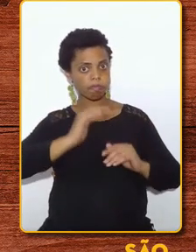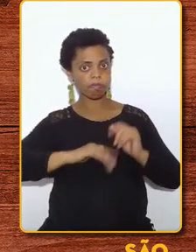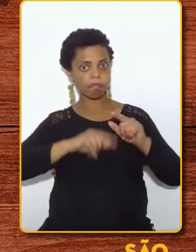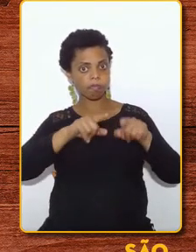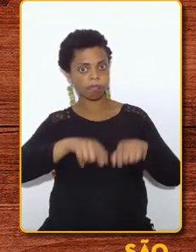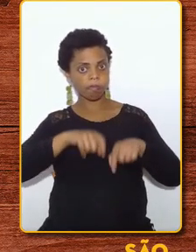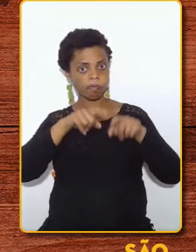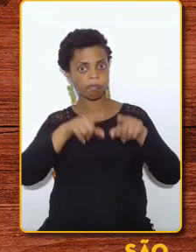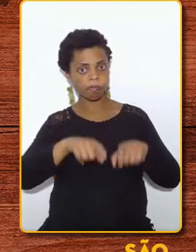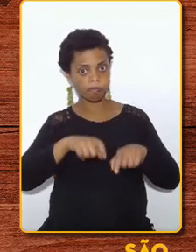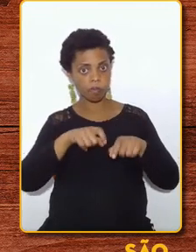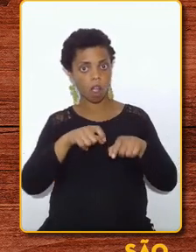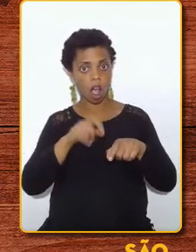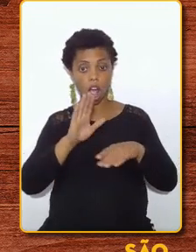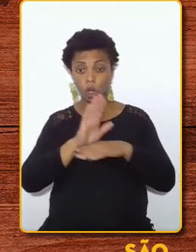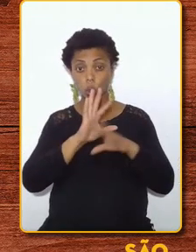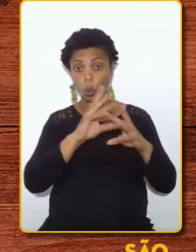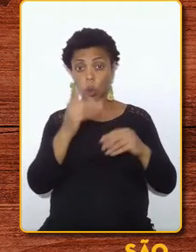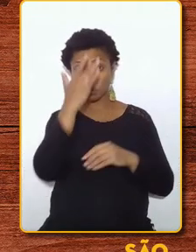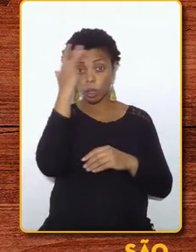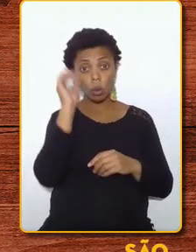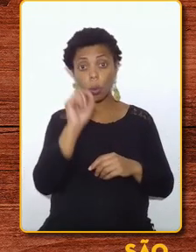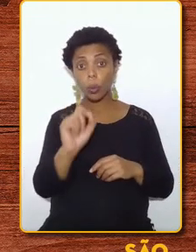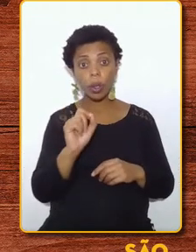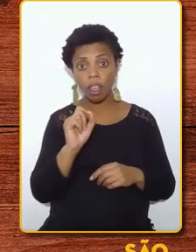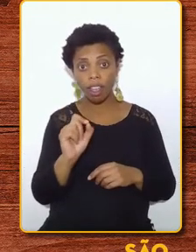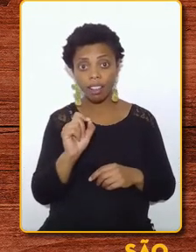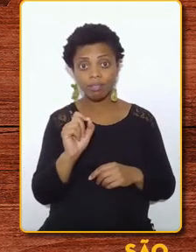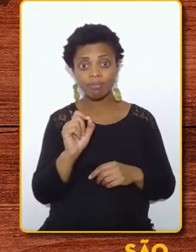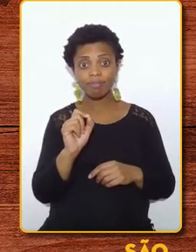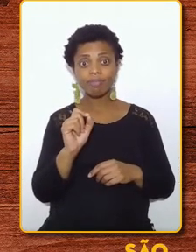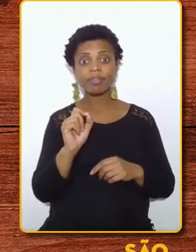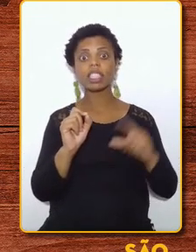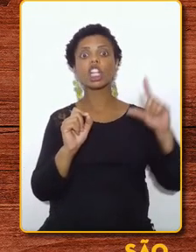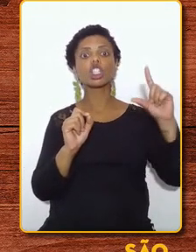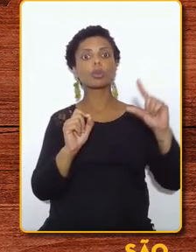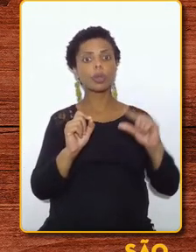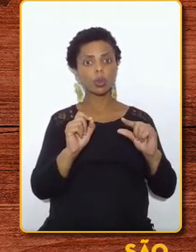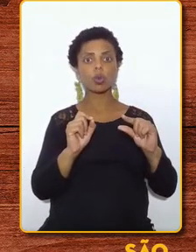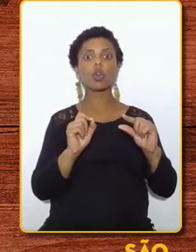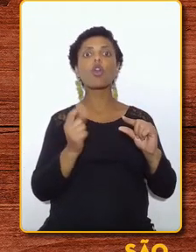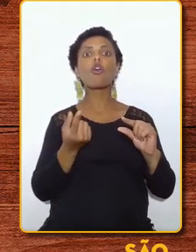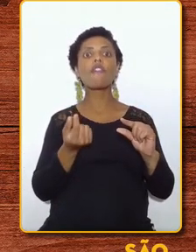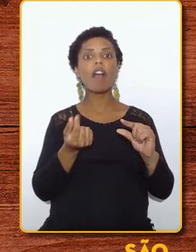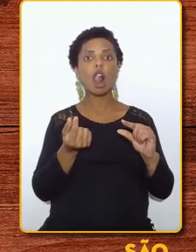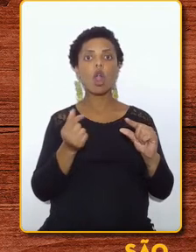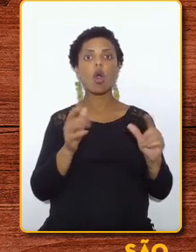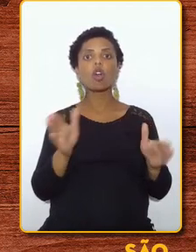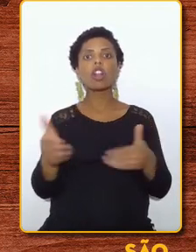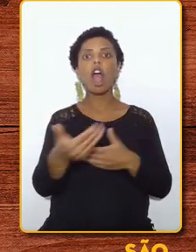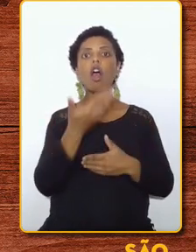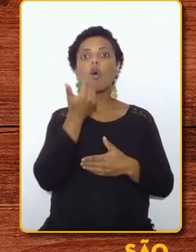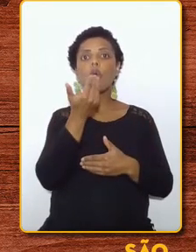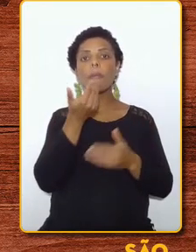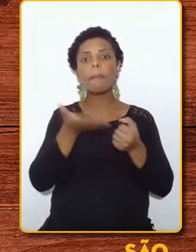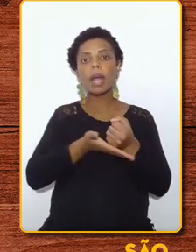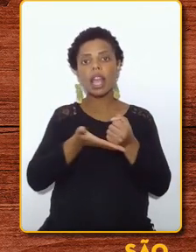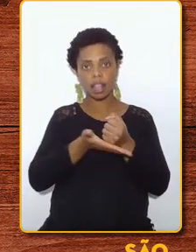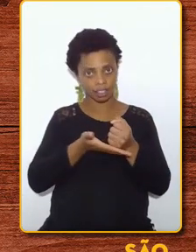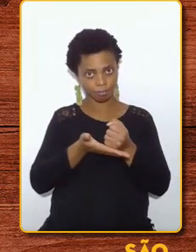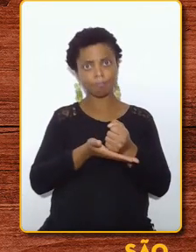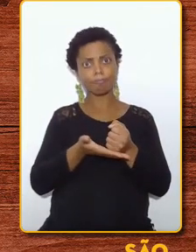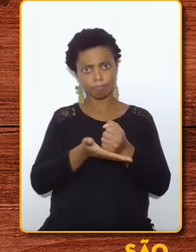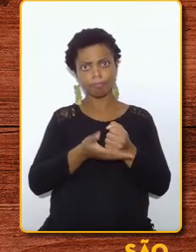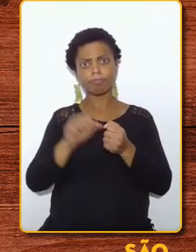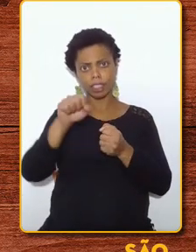a todos, é a queda do valor da cesta básica. Em quase 50